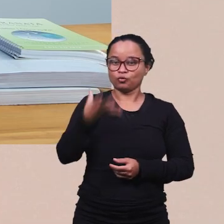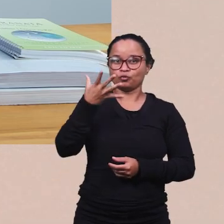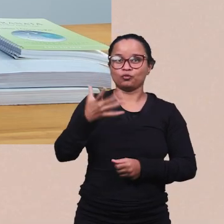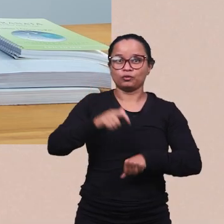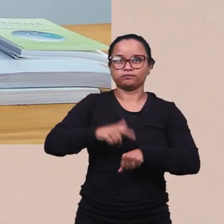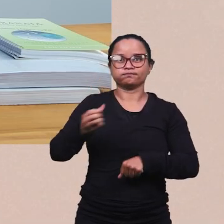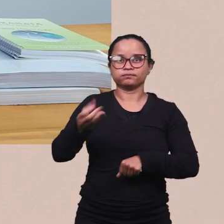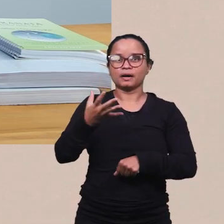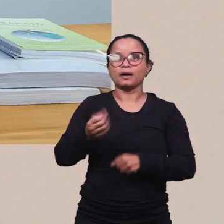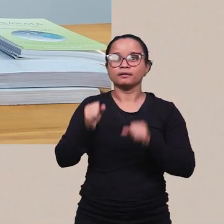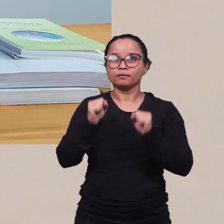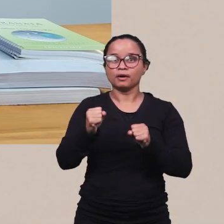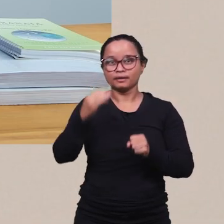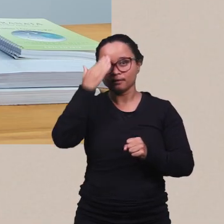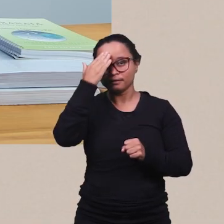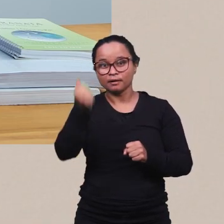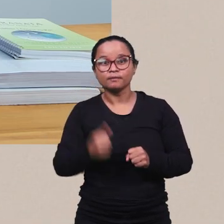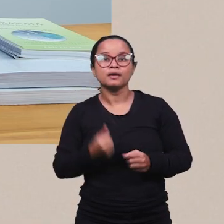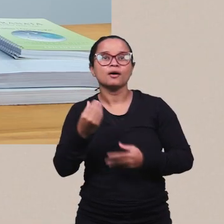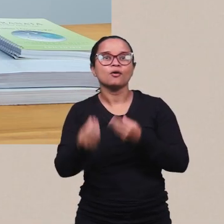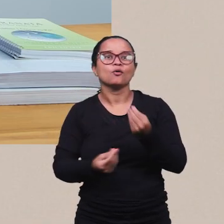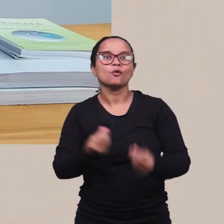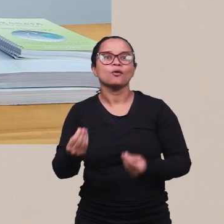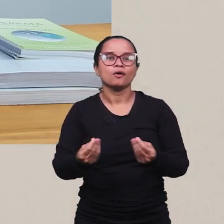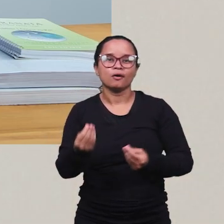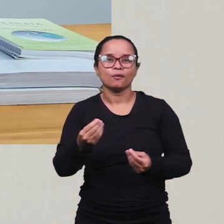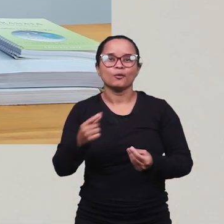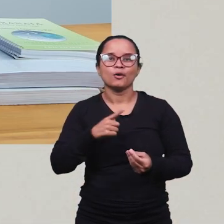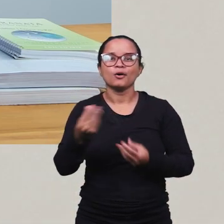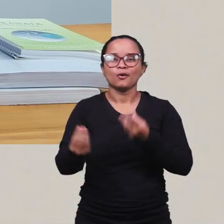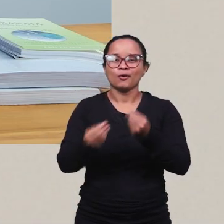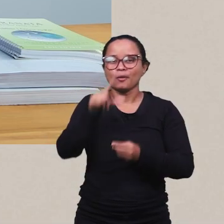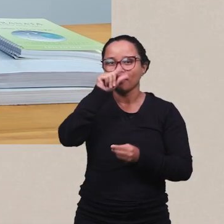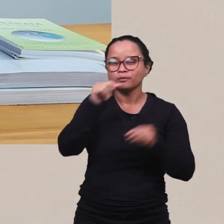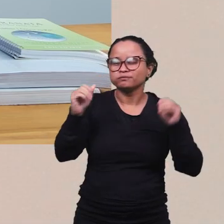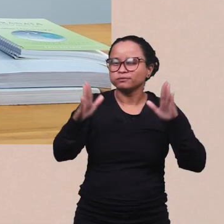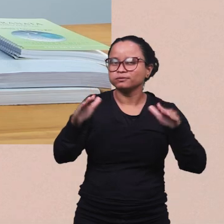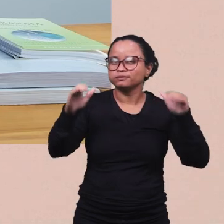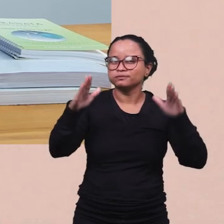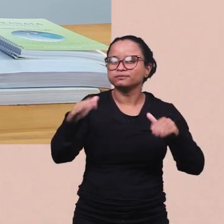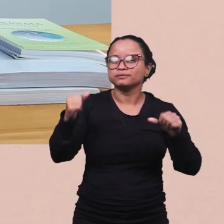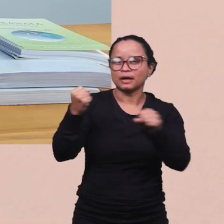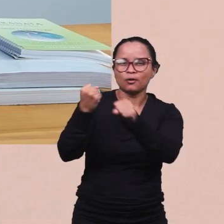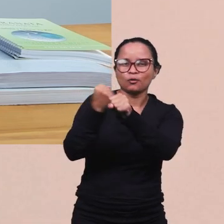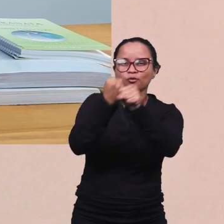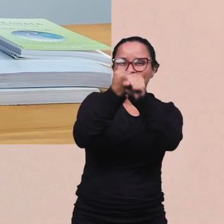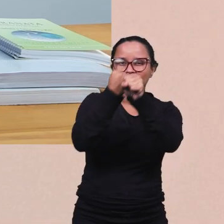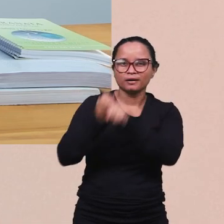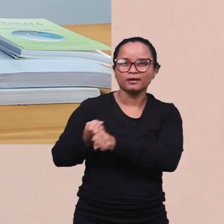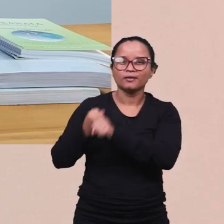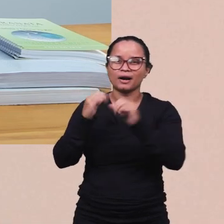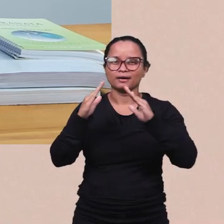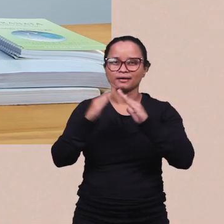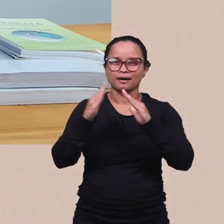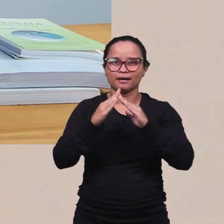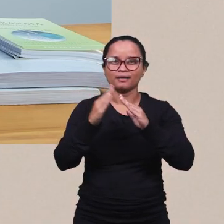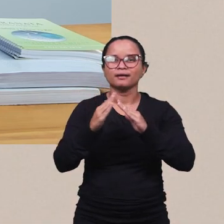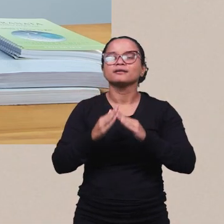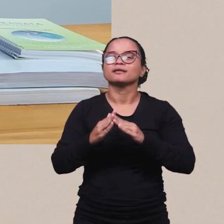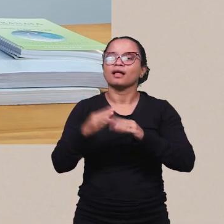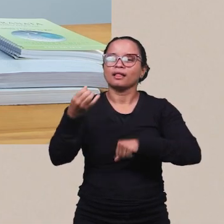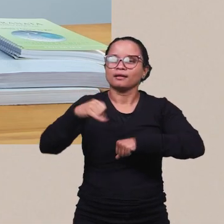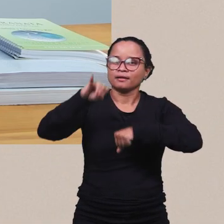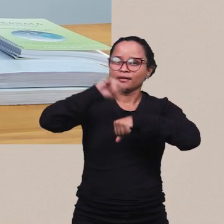Eles podem saber, pardal e andorinha construiu o seu ninho nos altos da casa do Senhor. Também o nadar